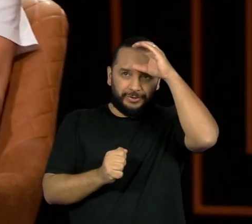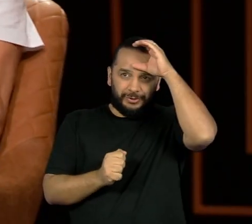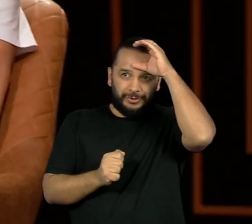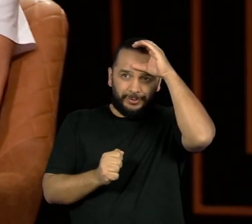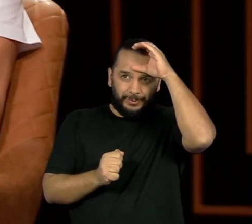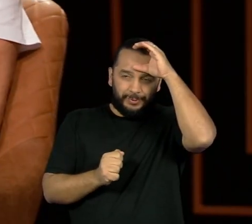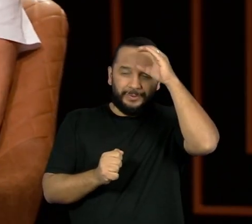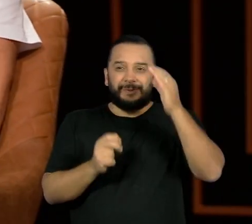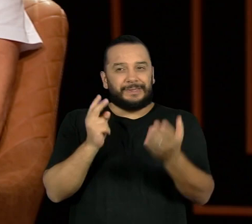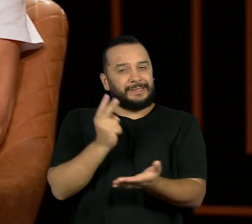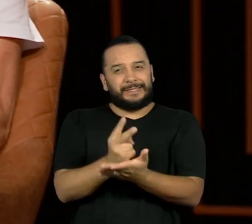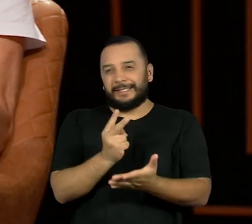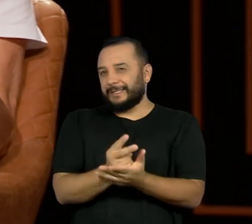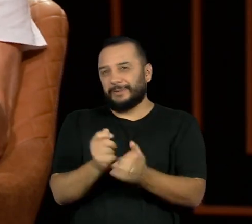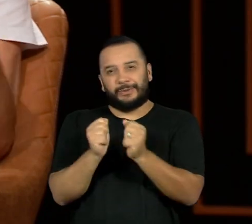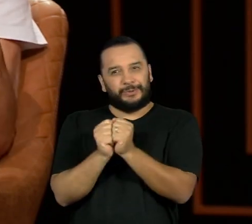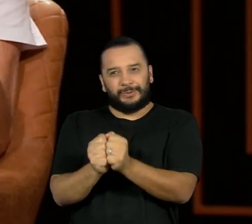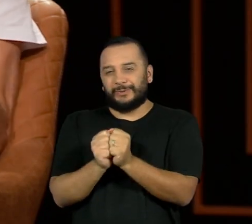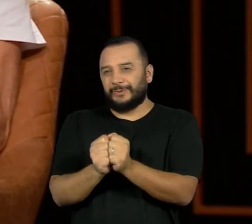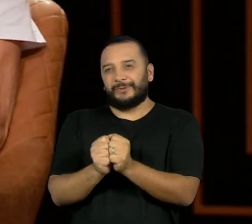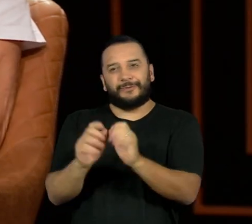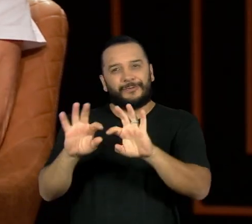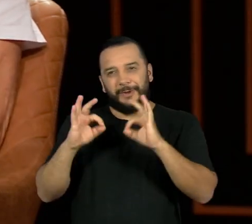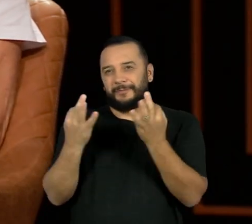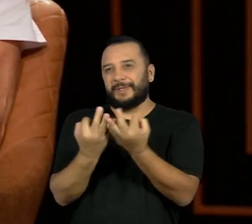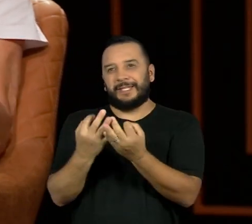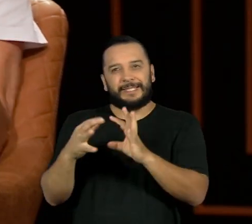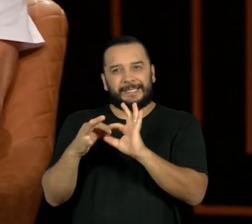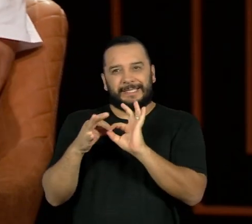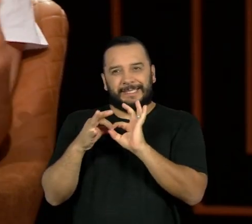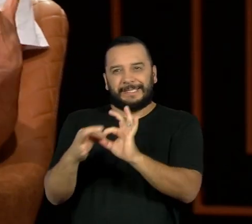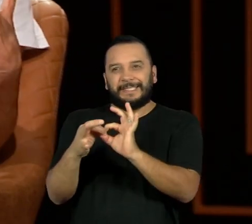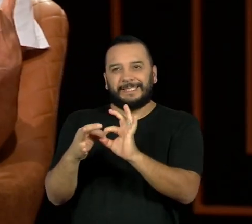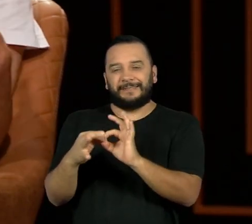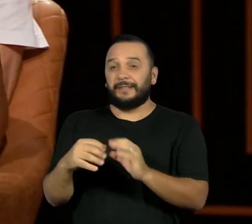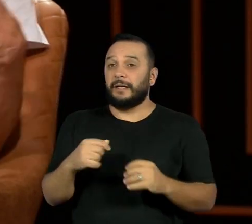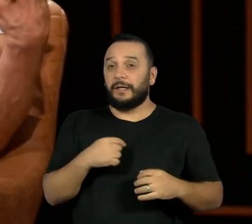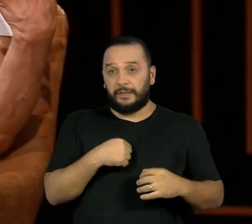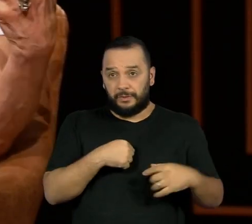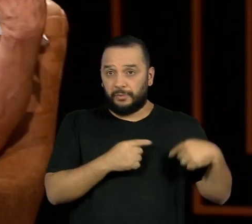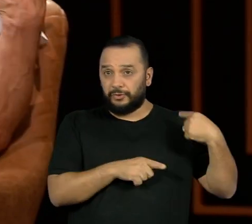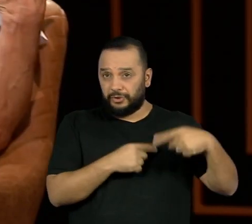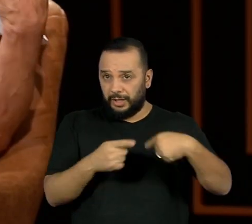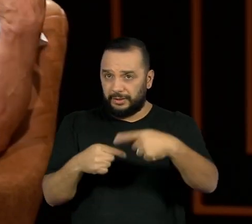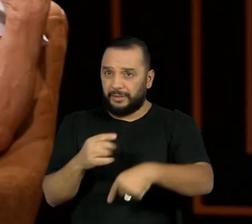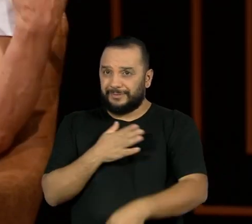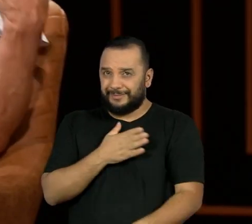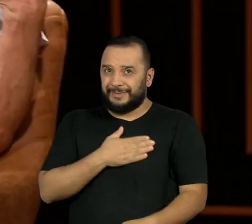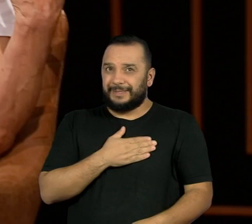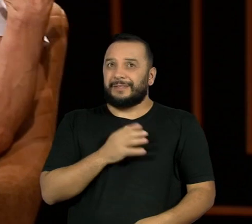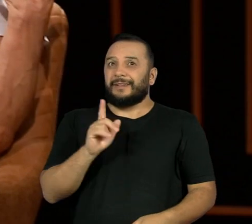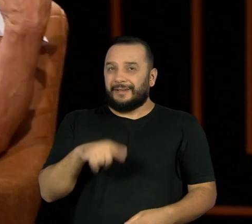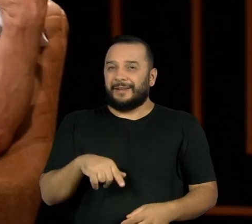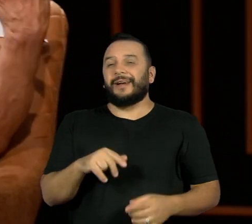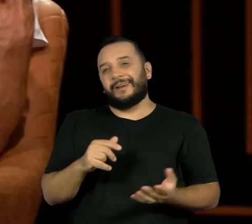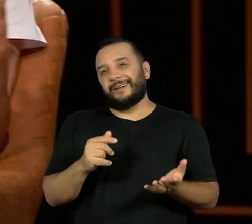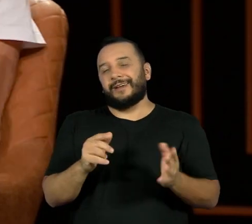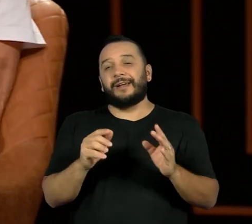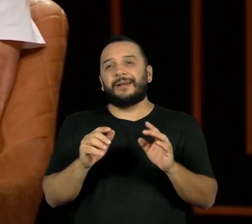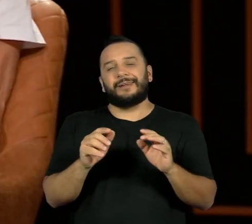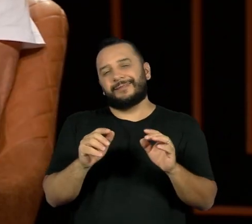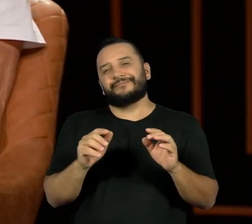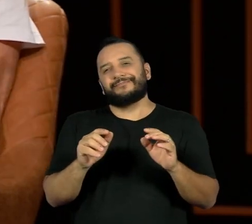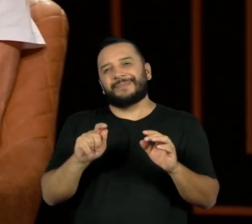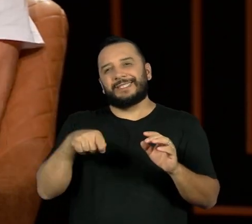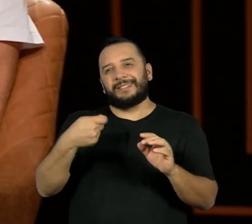e o Paulão e a família. Família, né? Eu sou de uma geração ainda que era... A palavra